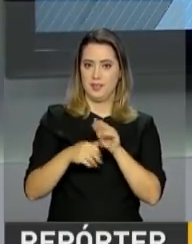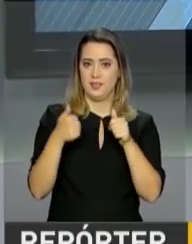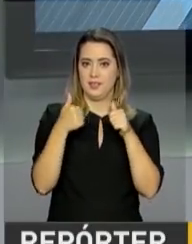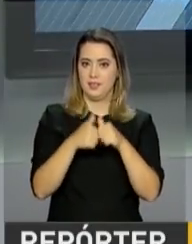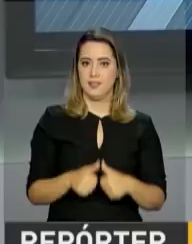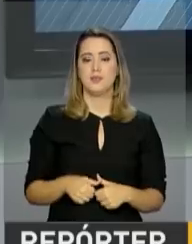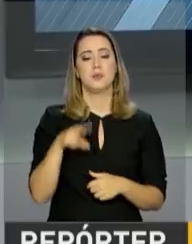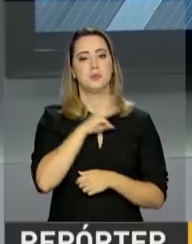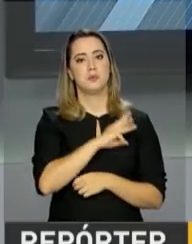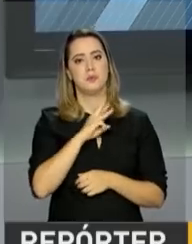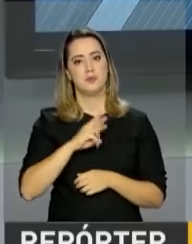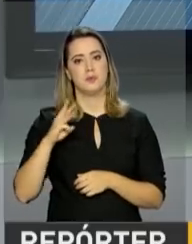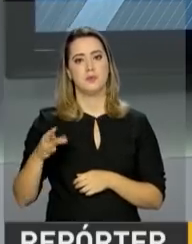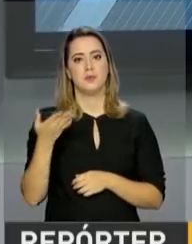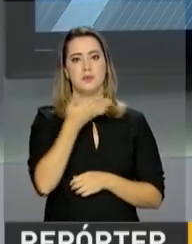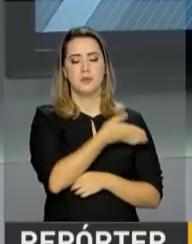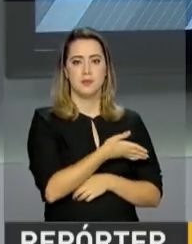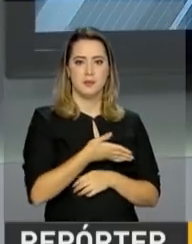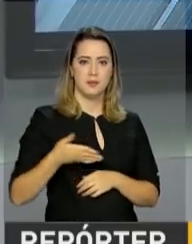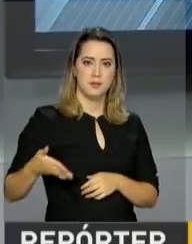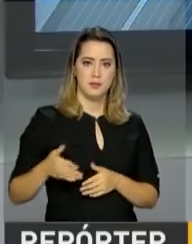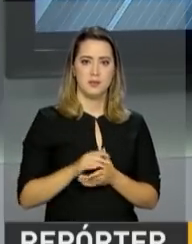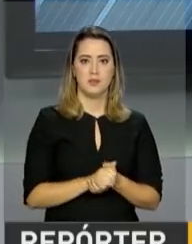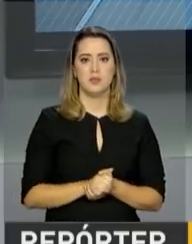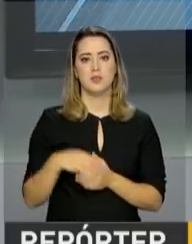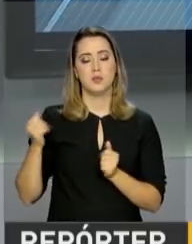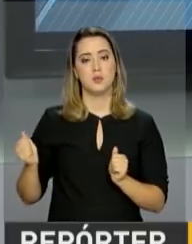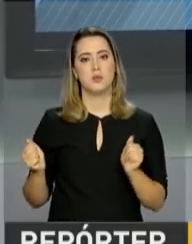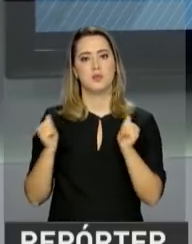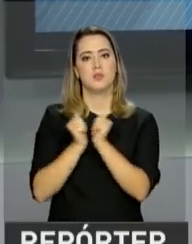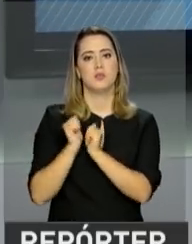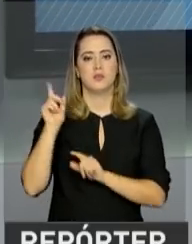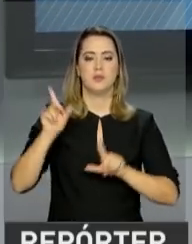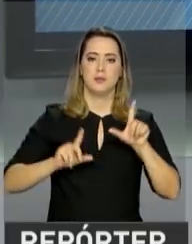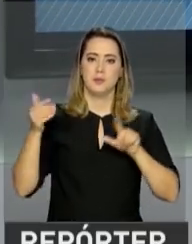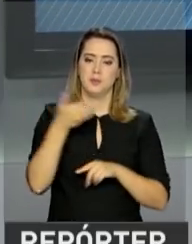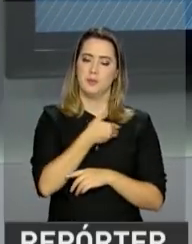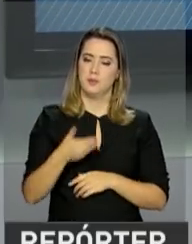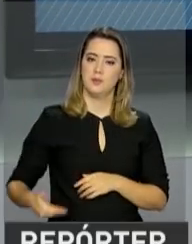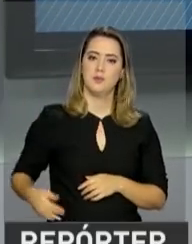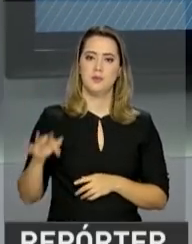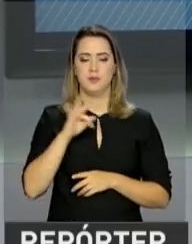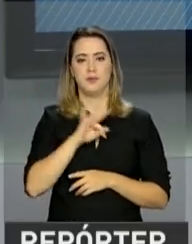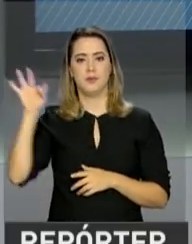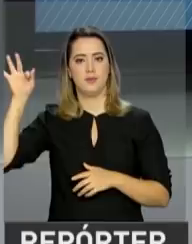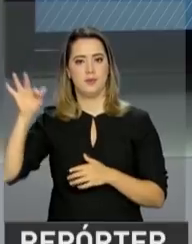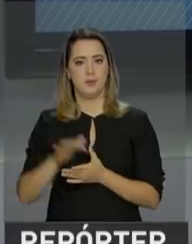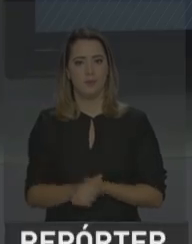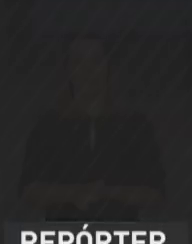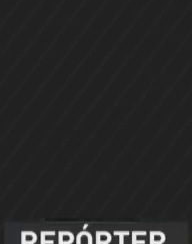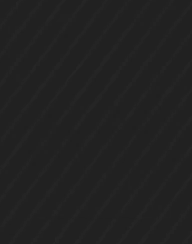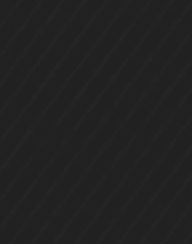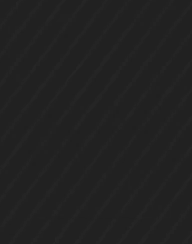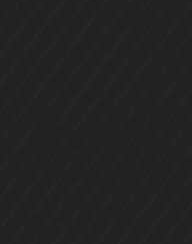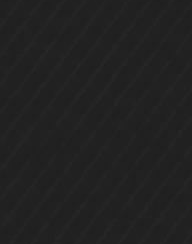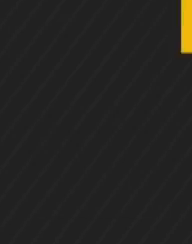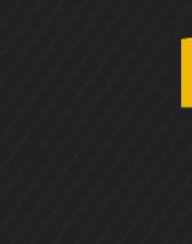toda a programação também está na página da nbr na internet continue com a gente na nbr a tv do governo federal